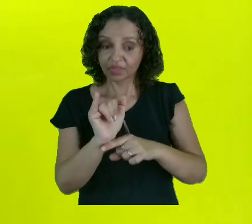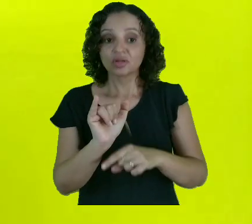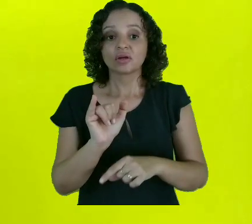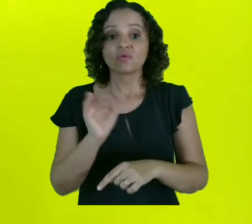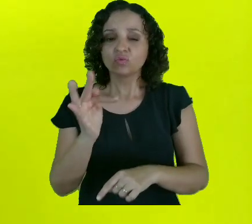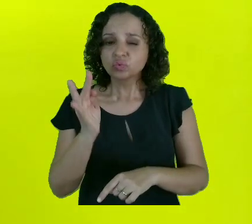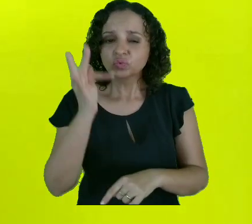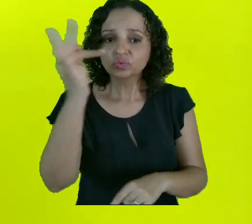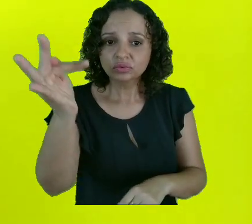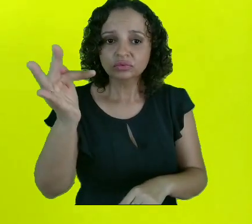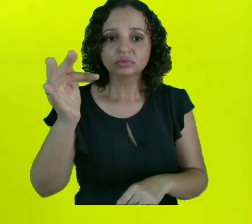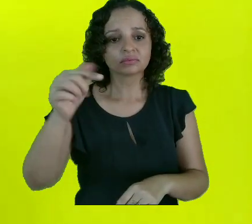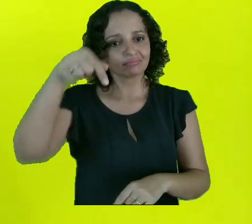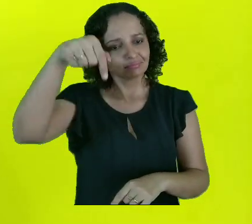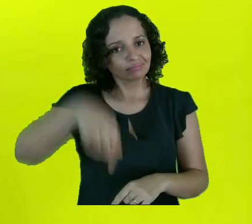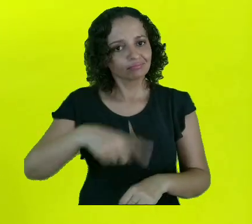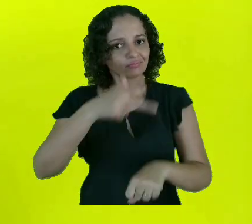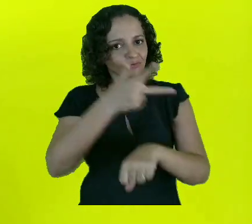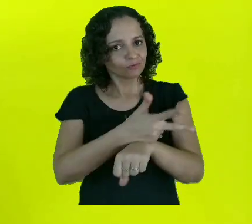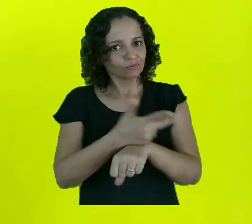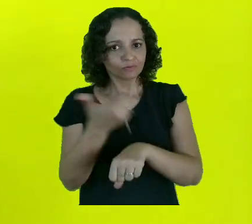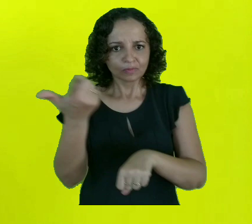fazer esse passo a passo